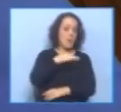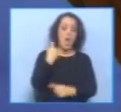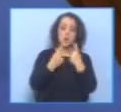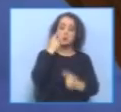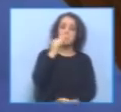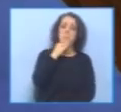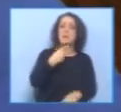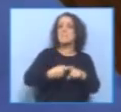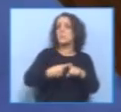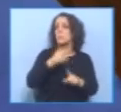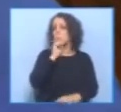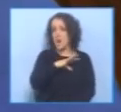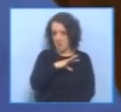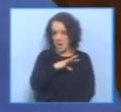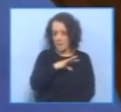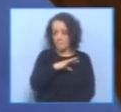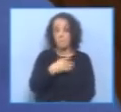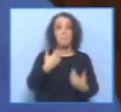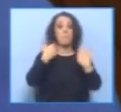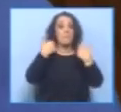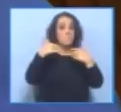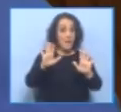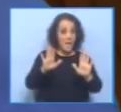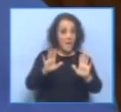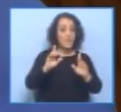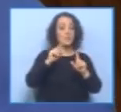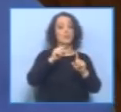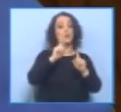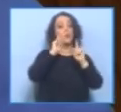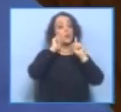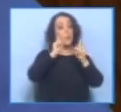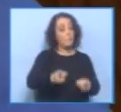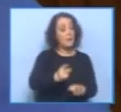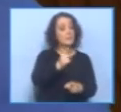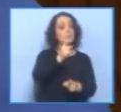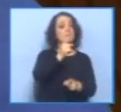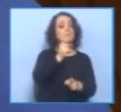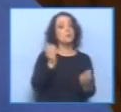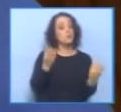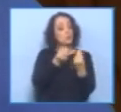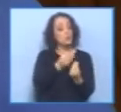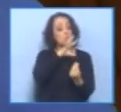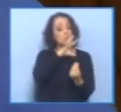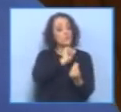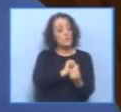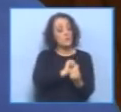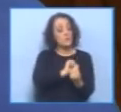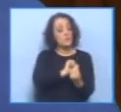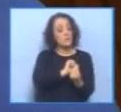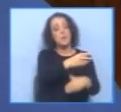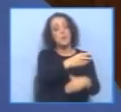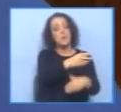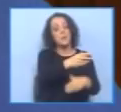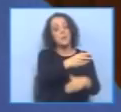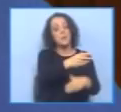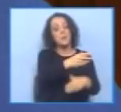estão desinteressados. Mas quando eles começam a fazer uma caminhada de catequese, muitos afastaram-se,